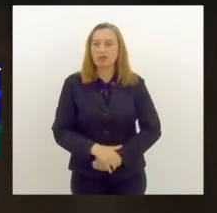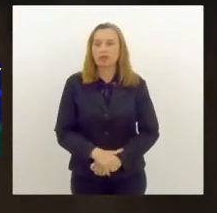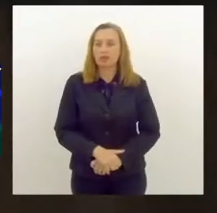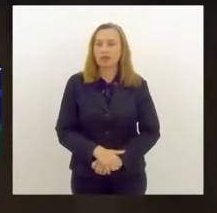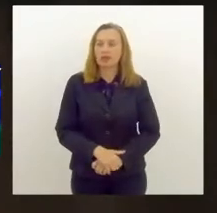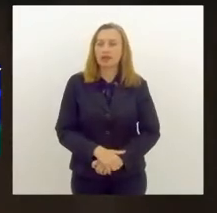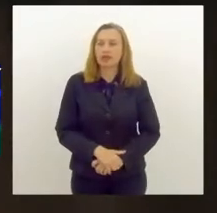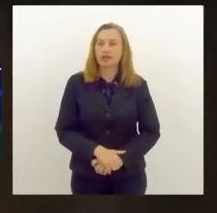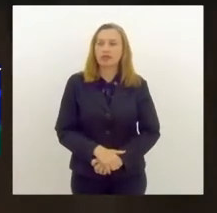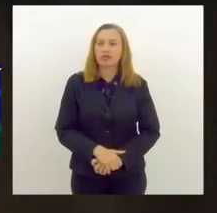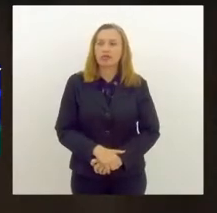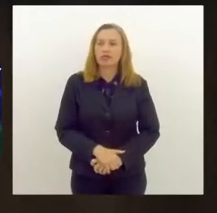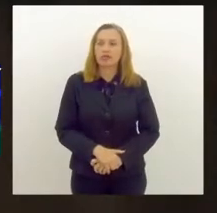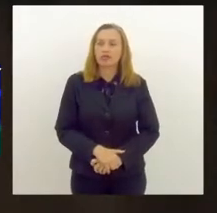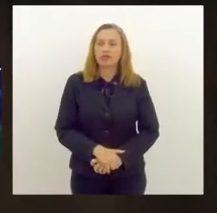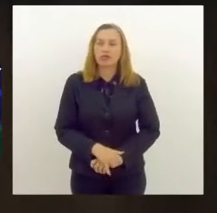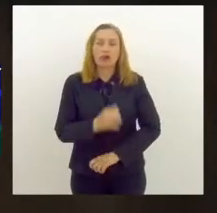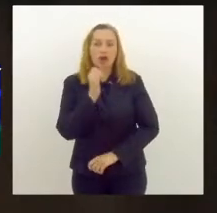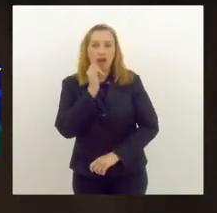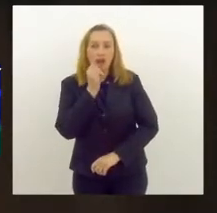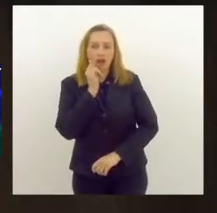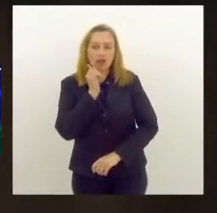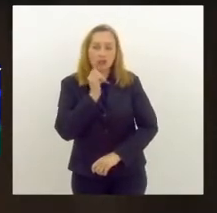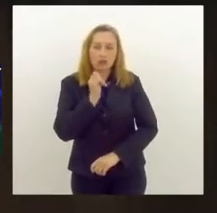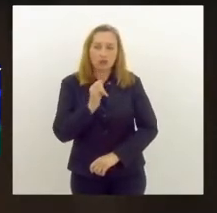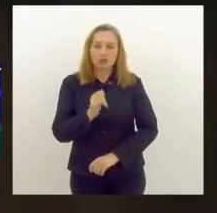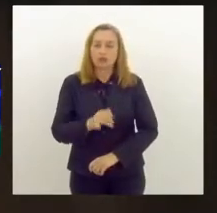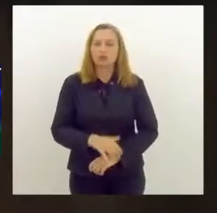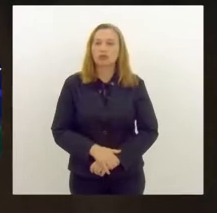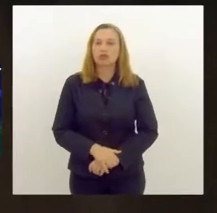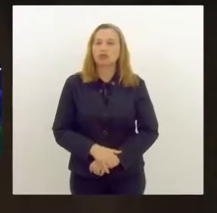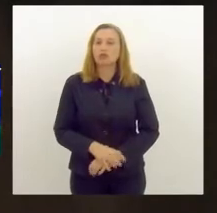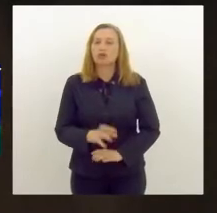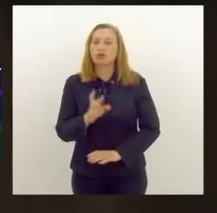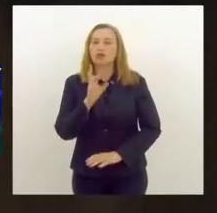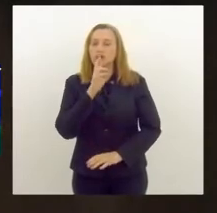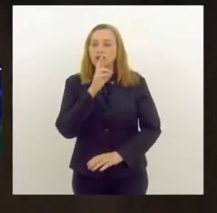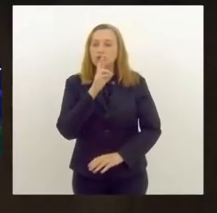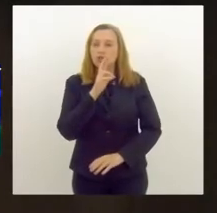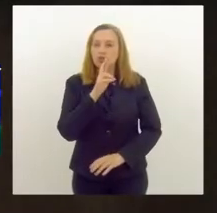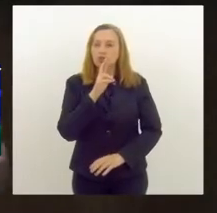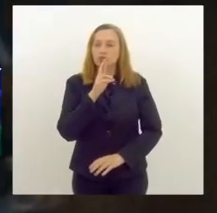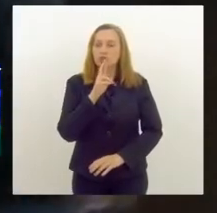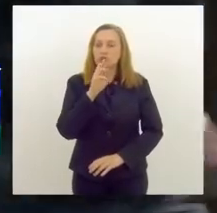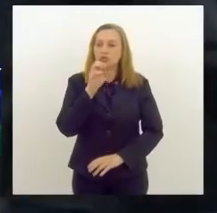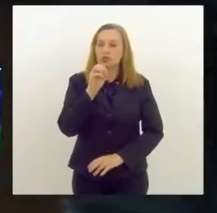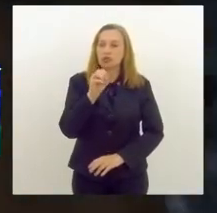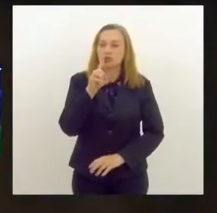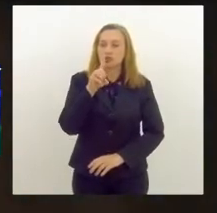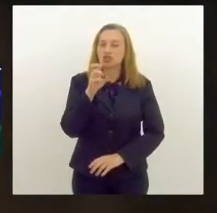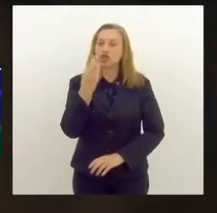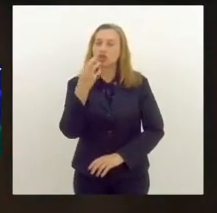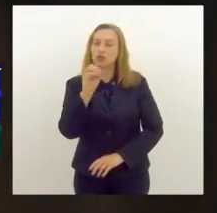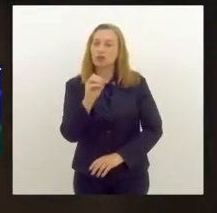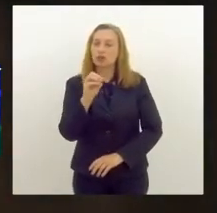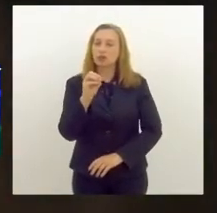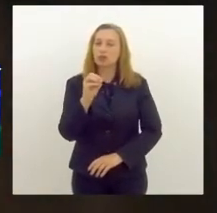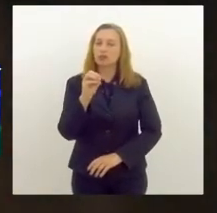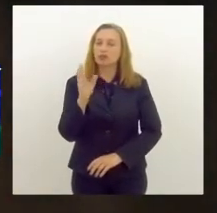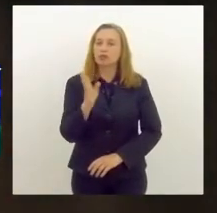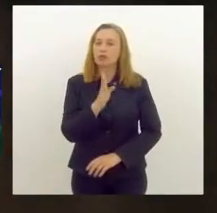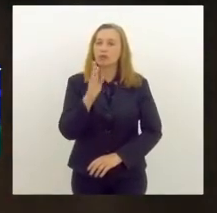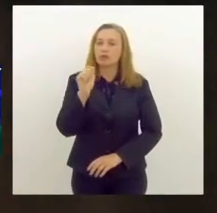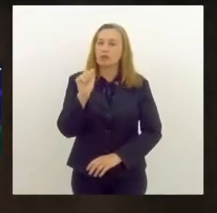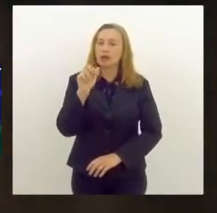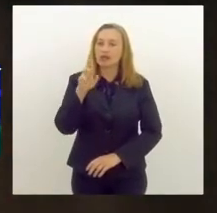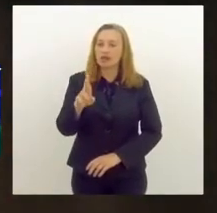O parecer do relator, Rodrigo Bacelar, que eu passo a lê-lo com a